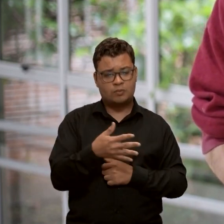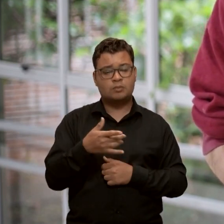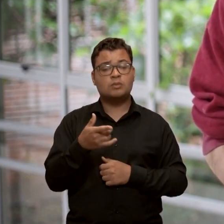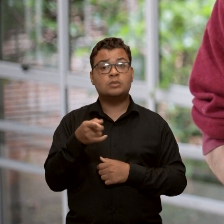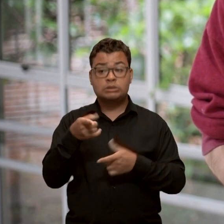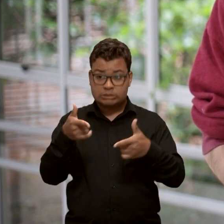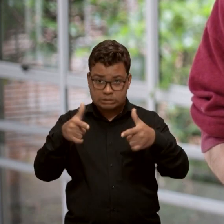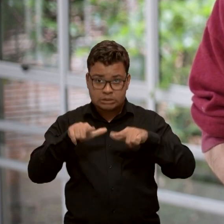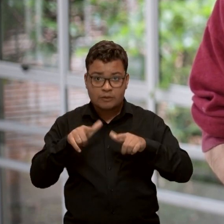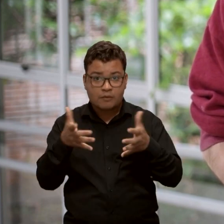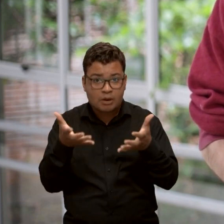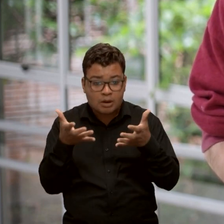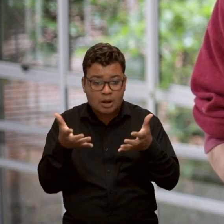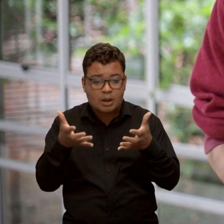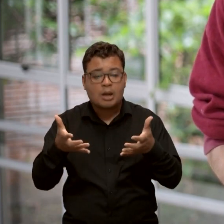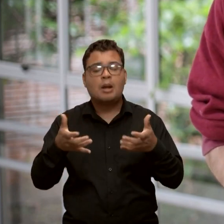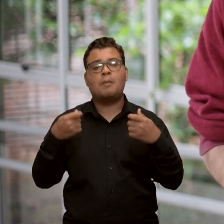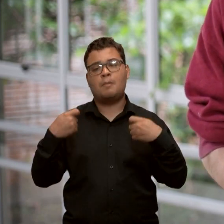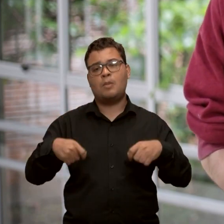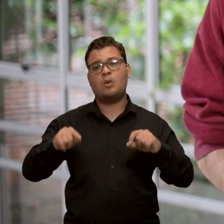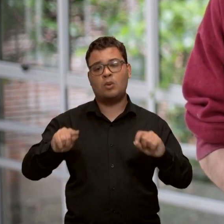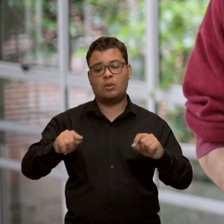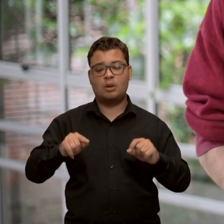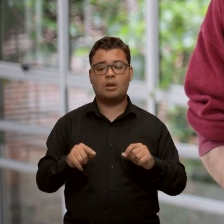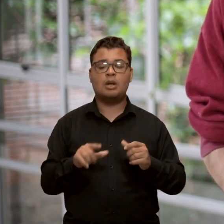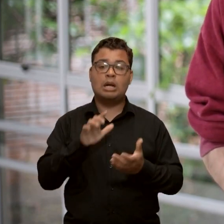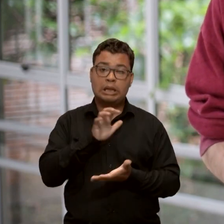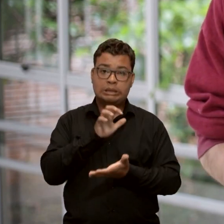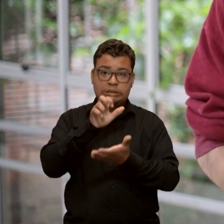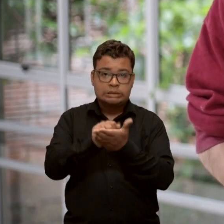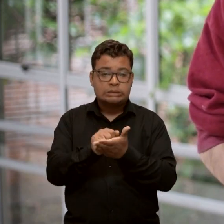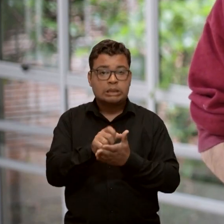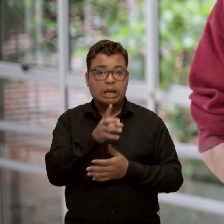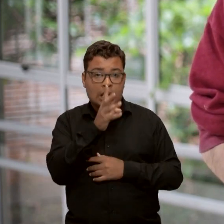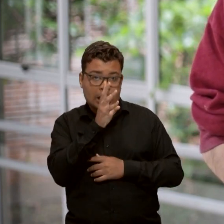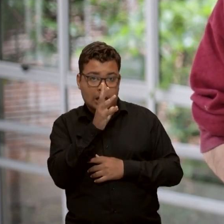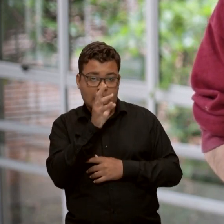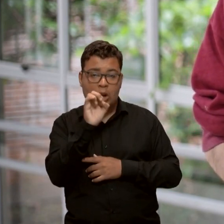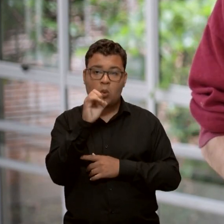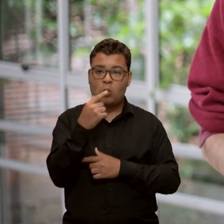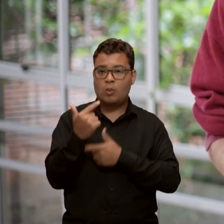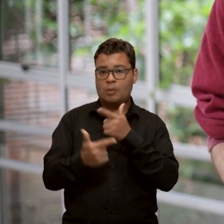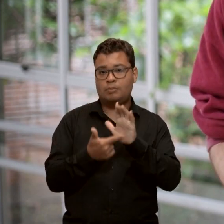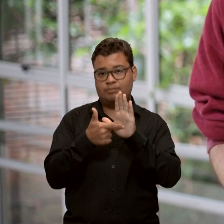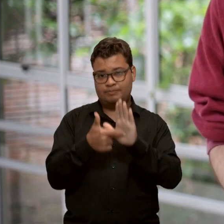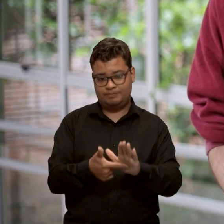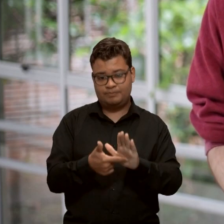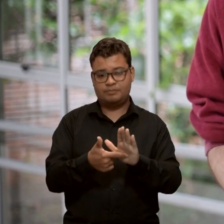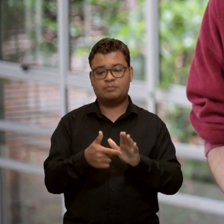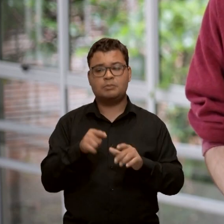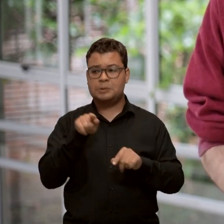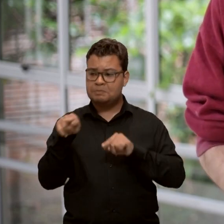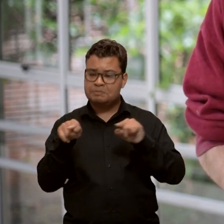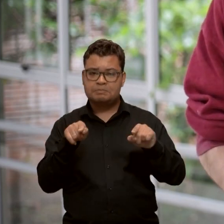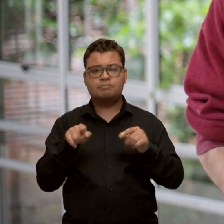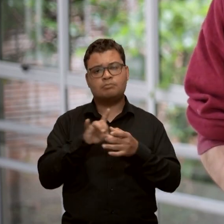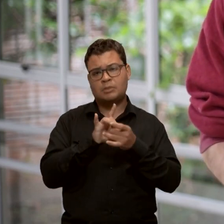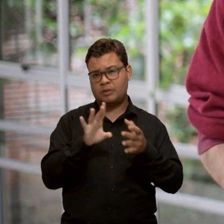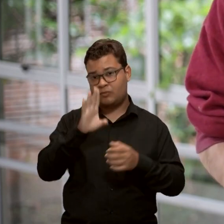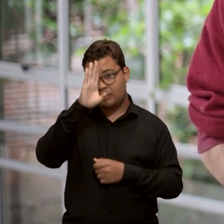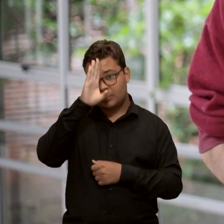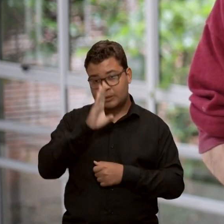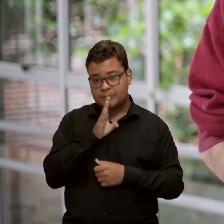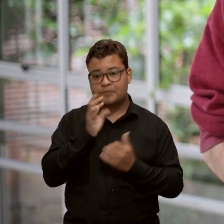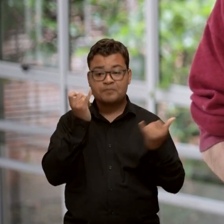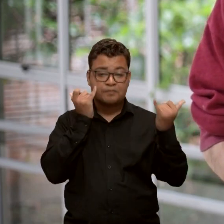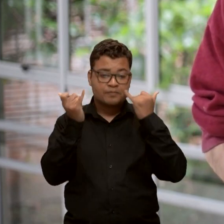certificado de participação desse evento, é necessário estar inscrito como ouvinte ou como apresentador de trabalho. Ambas essas opções são gratuitas e para